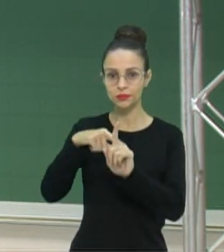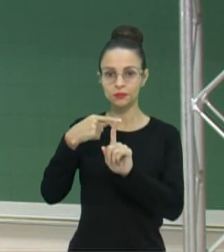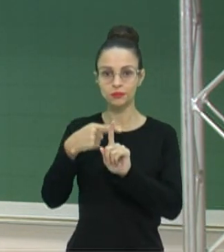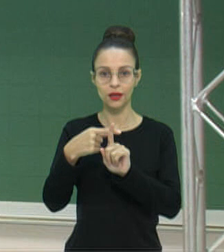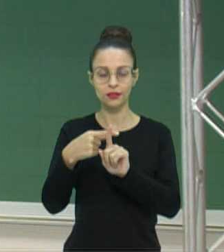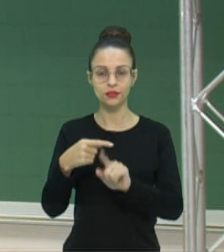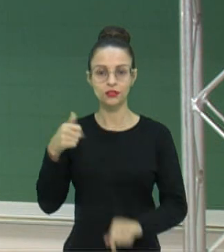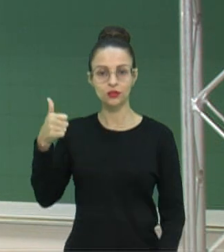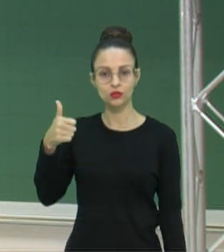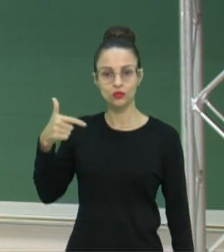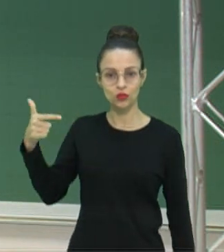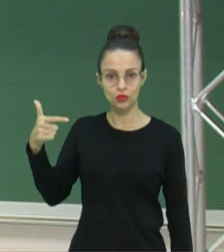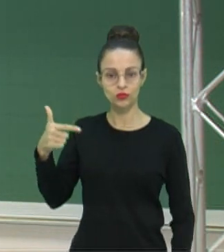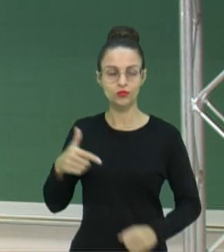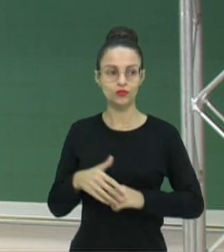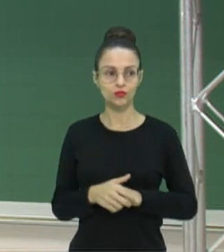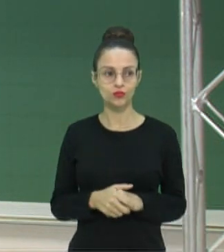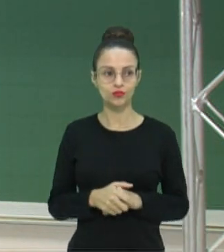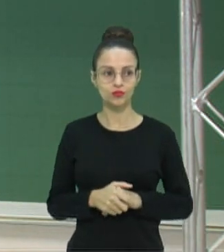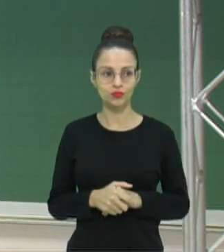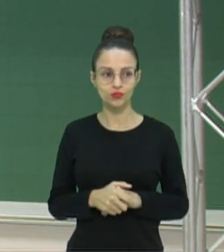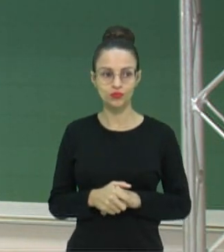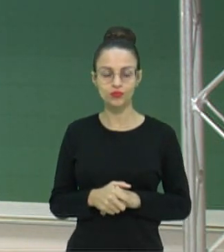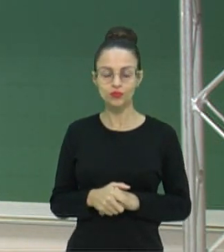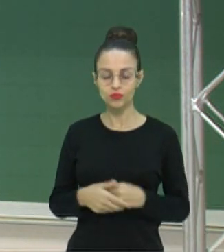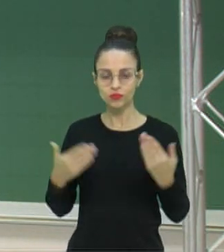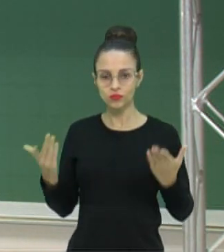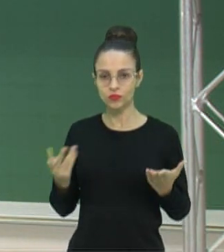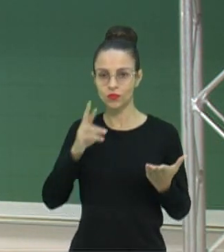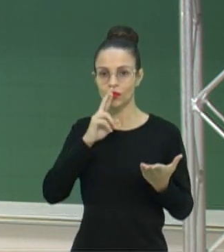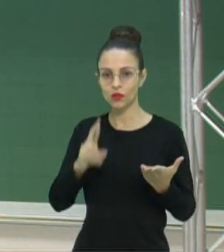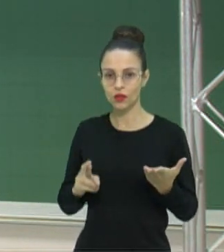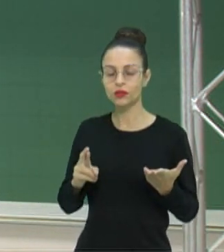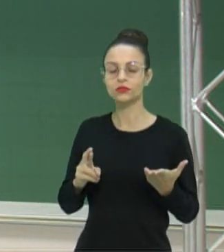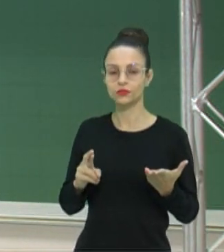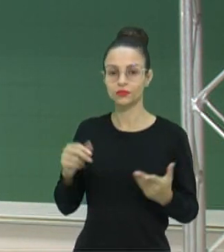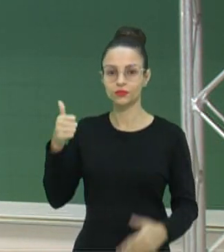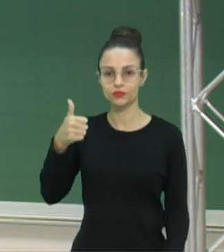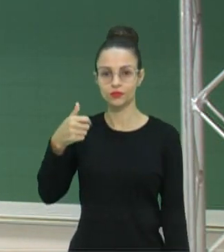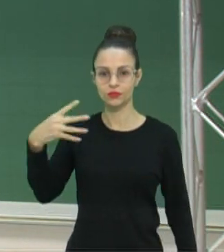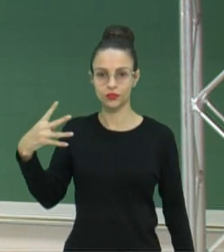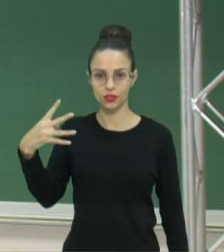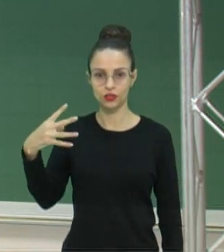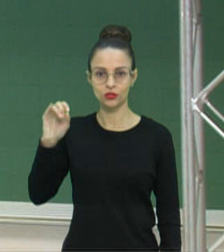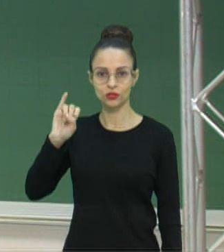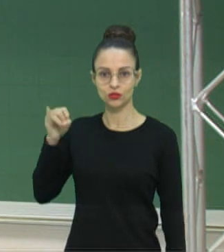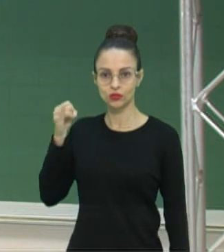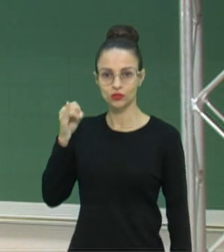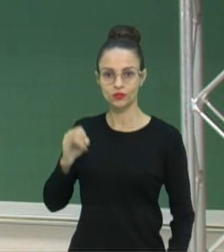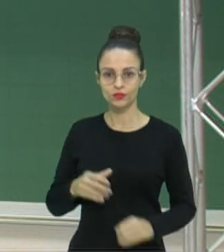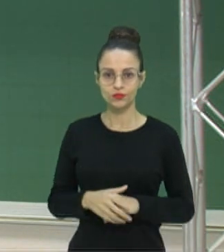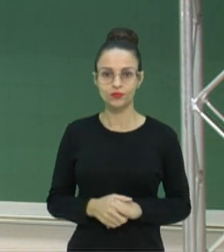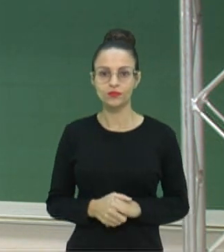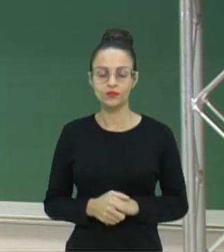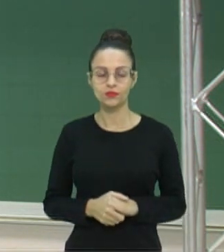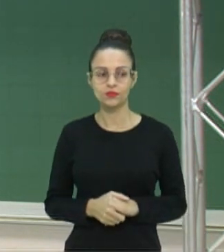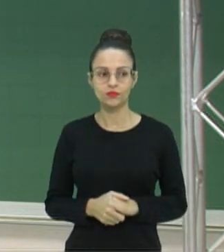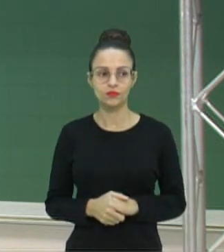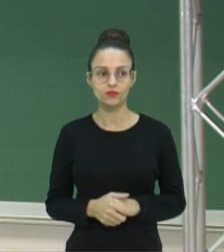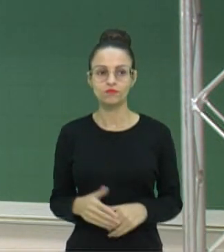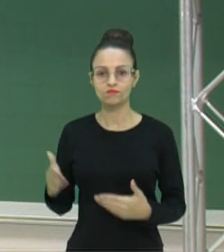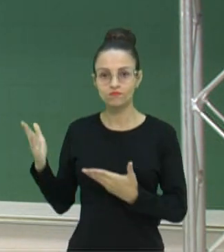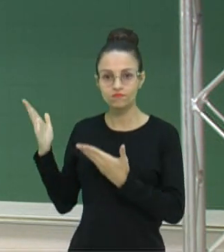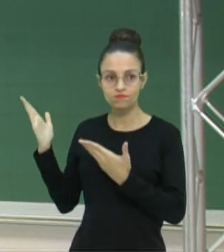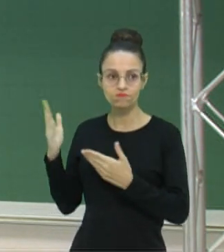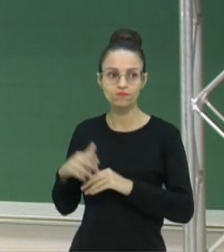mais 12. Ou seja, isso vai ser igual a 14 joule. Tá aí,